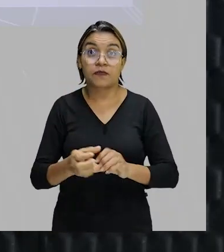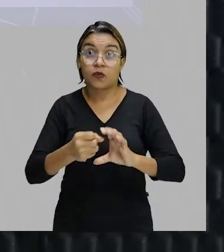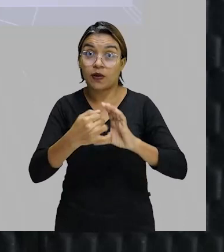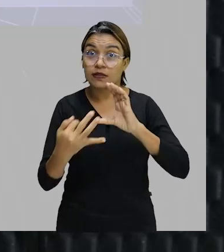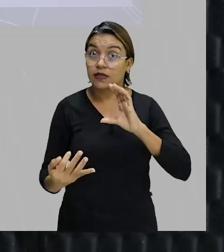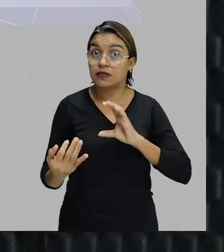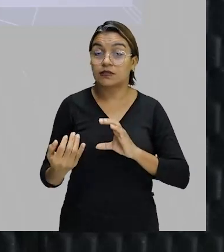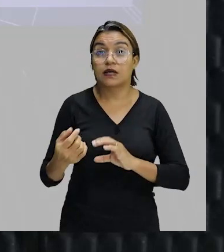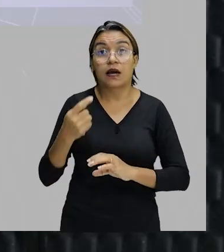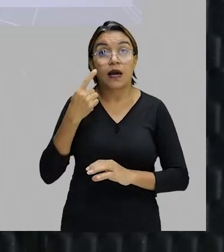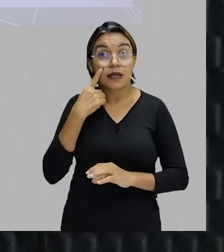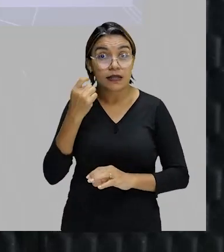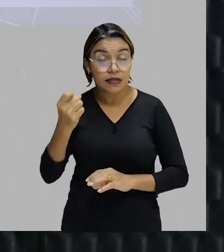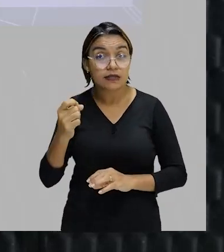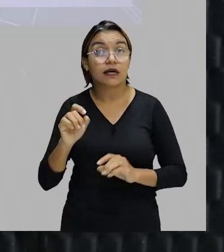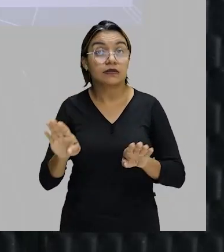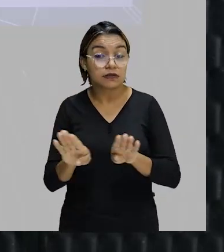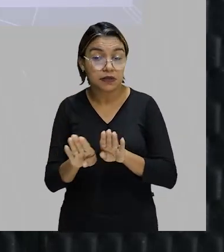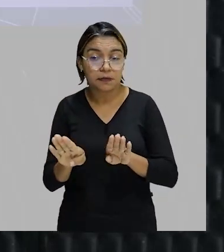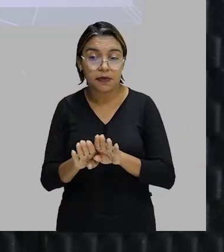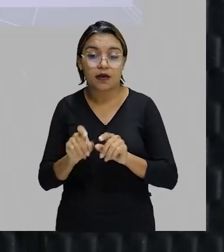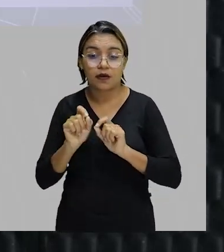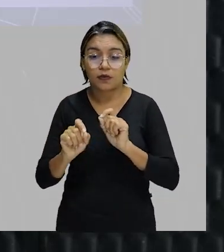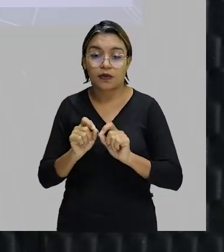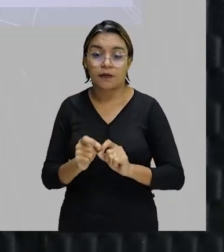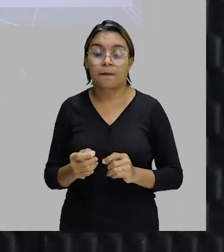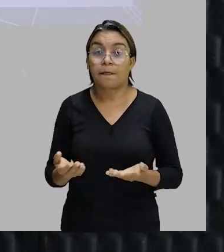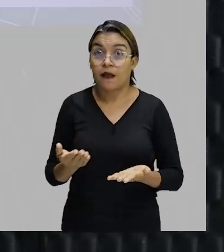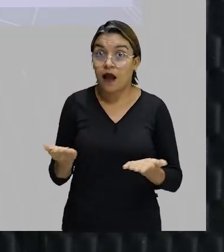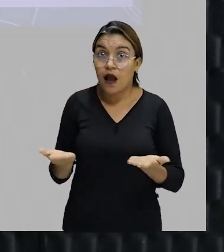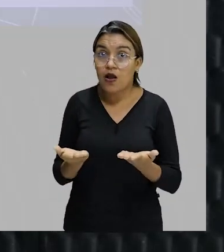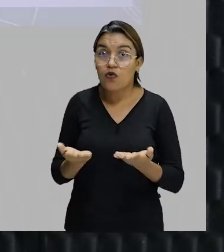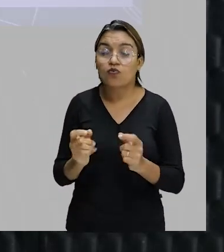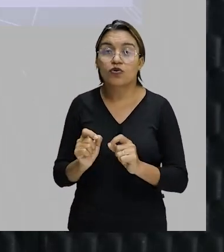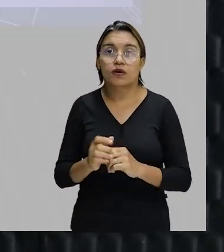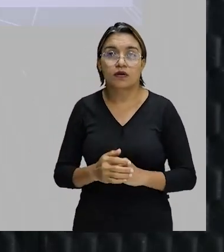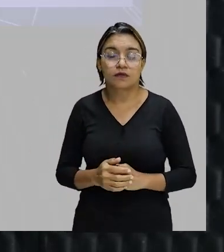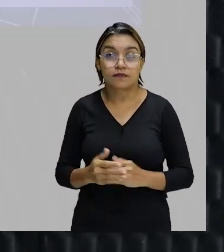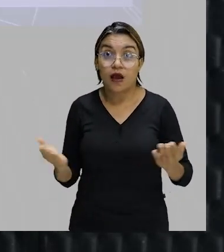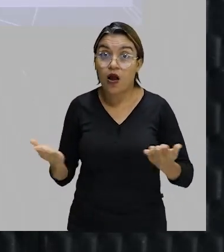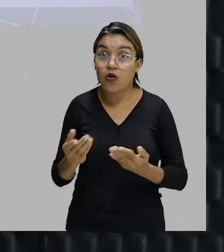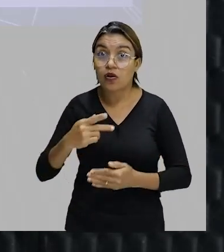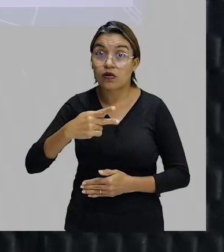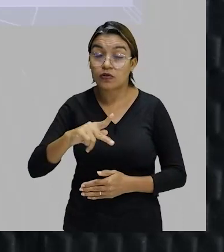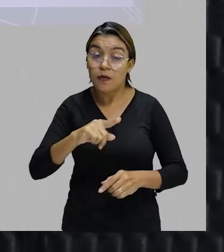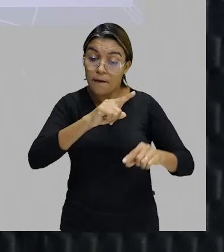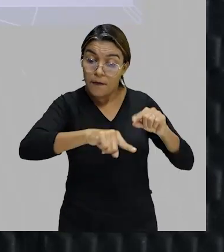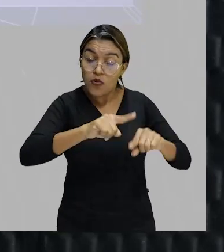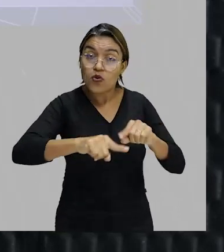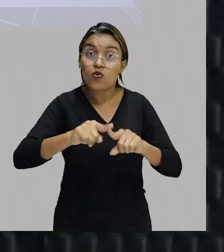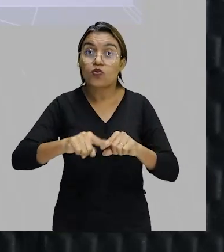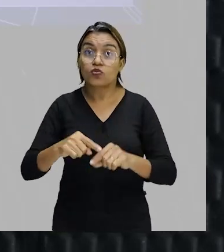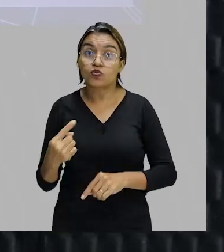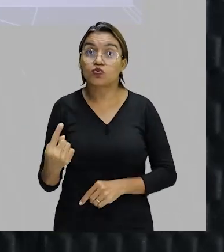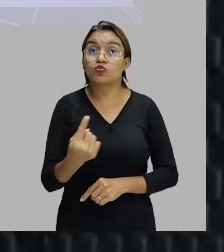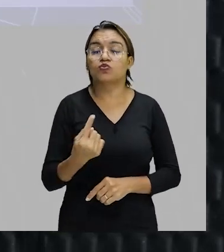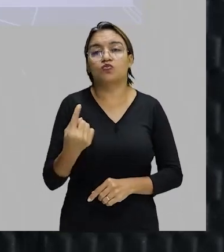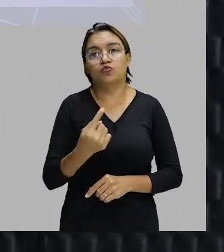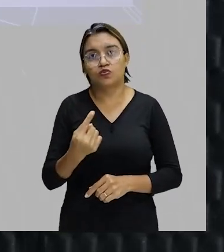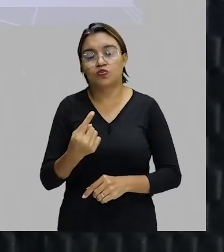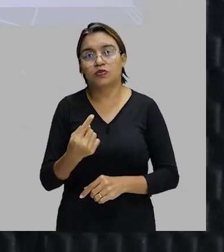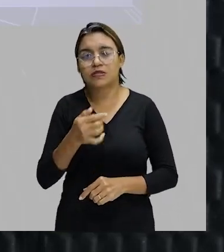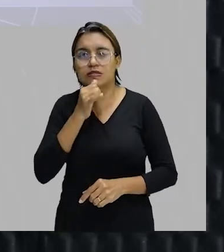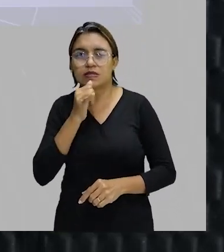característica interessante também do toyotismo, galera, é que a partir de agora, o teu produto ele pode ser individualizado a partir do teu